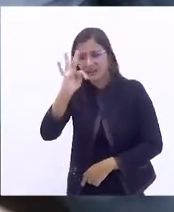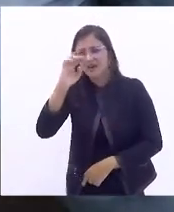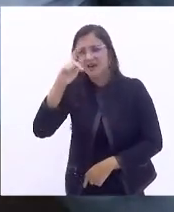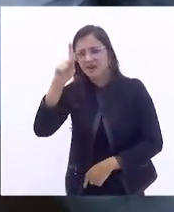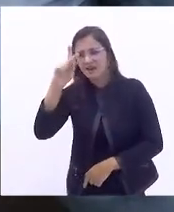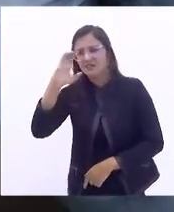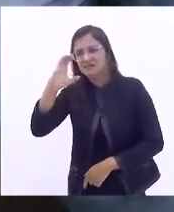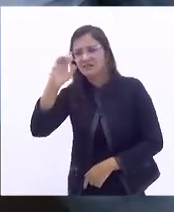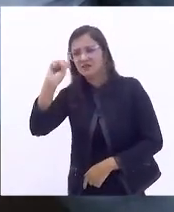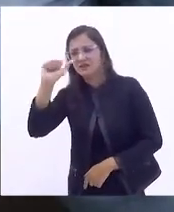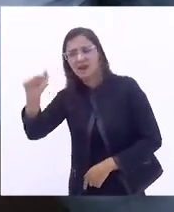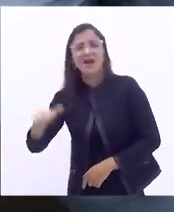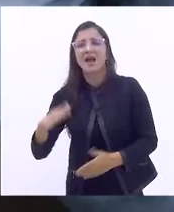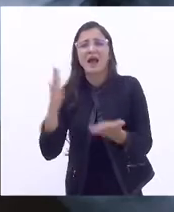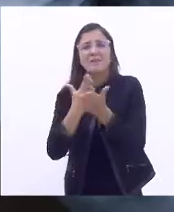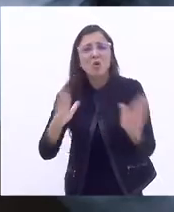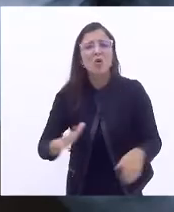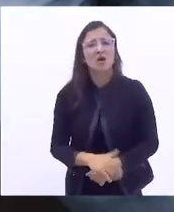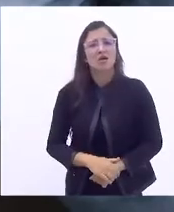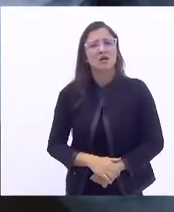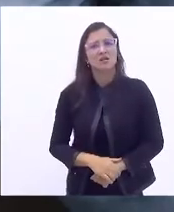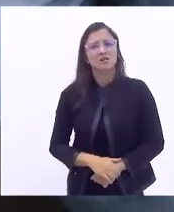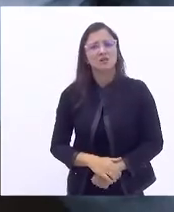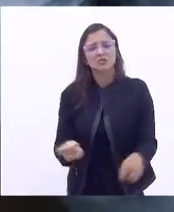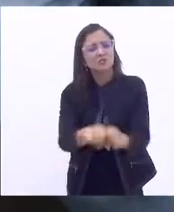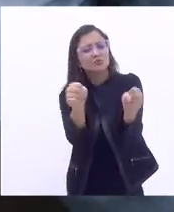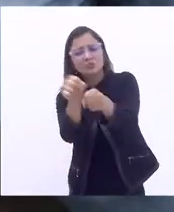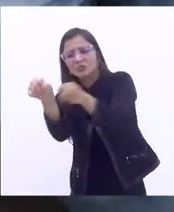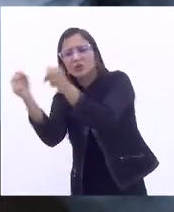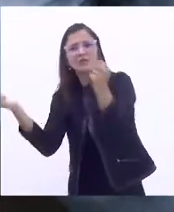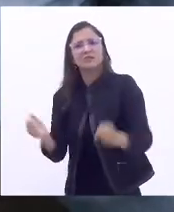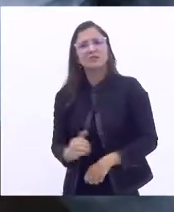agora nós estamos no momento aqui que o governador,